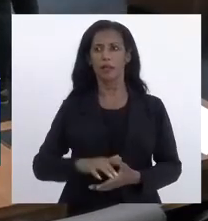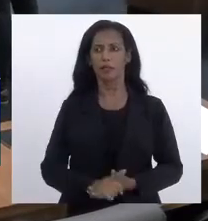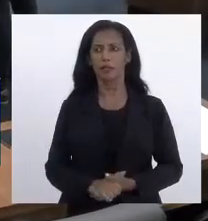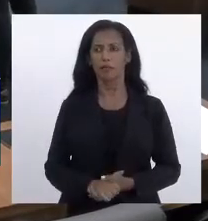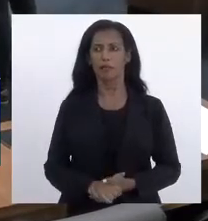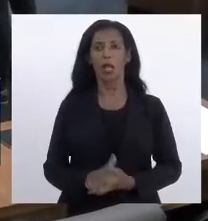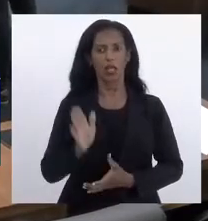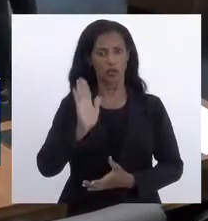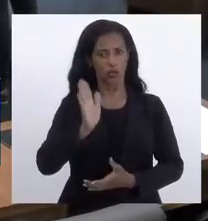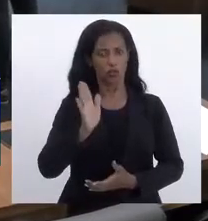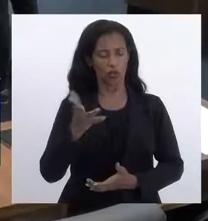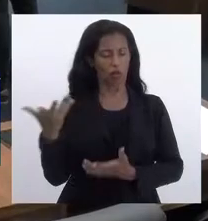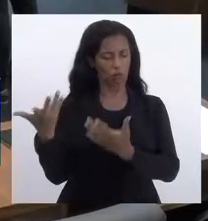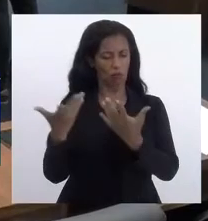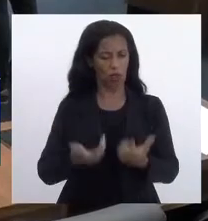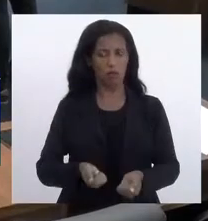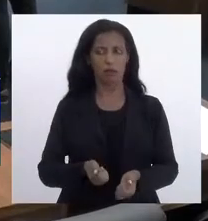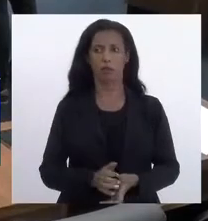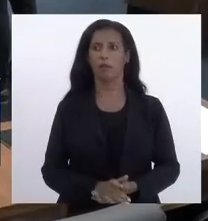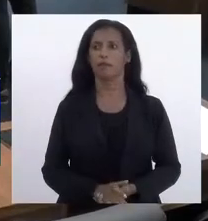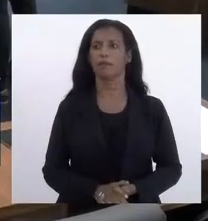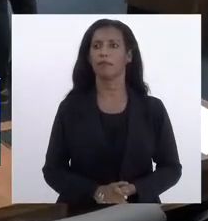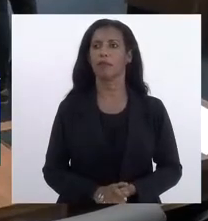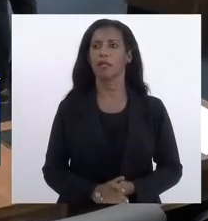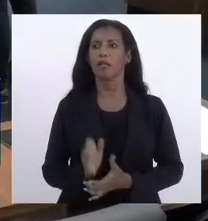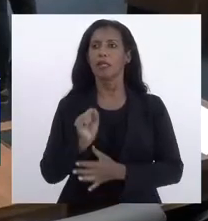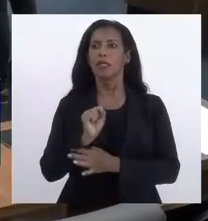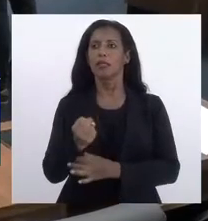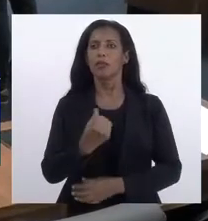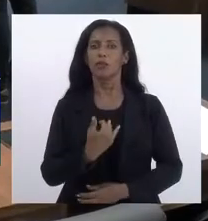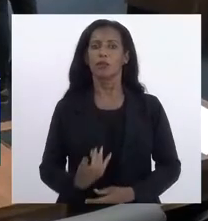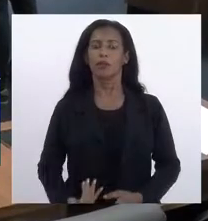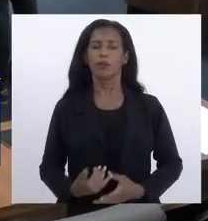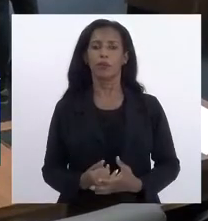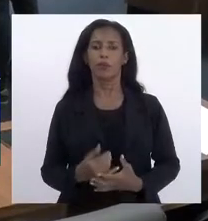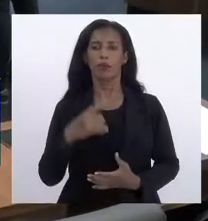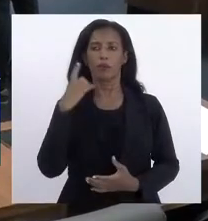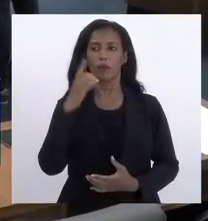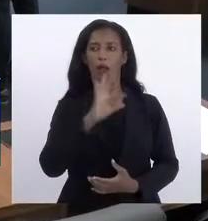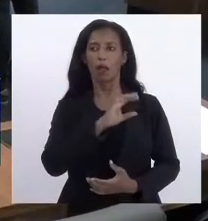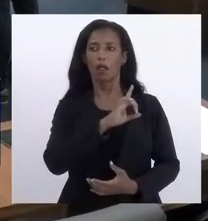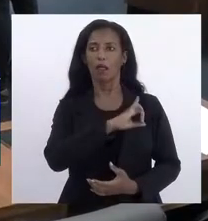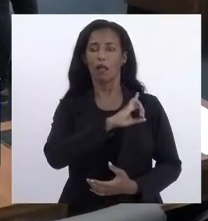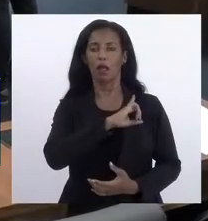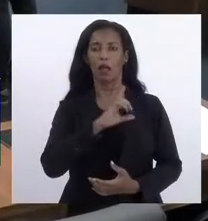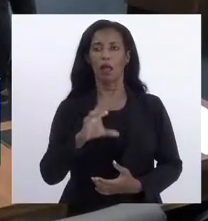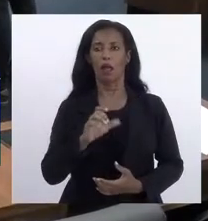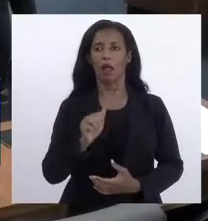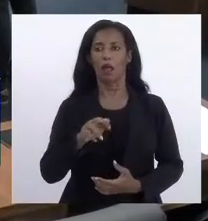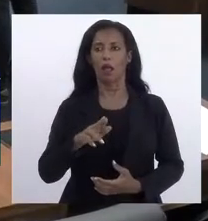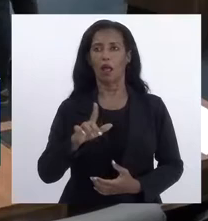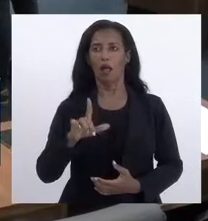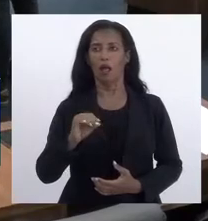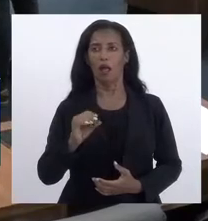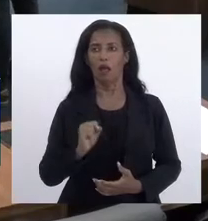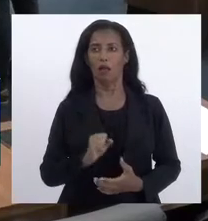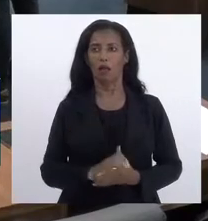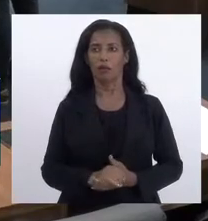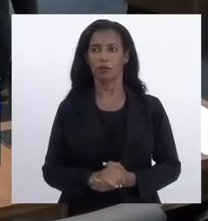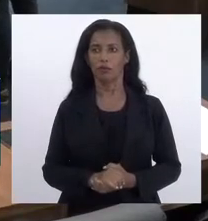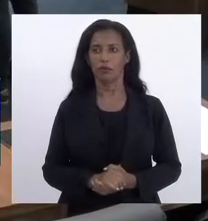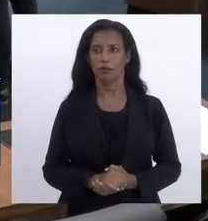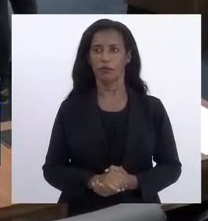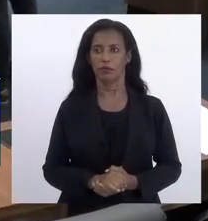e já vamos colher o parecer. Pela Comissão de Segurança Pública, deputado delegado Carlos Augusto.